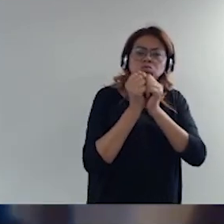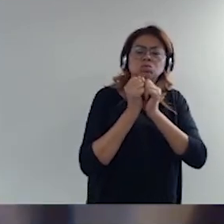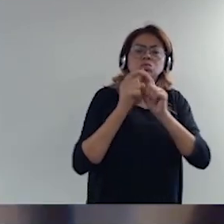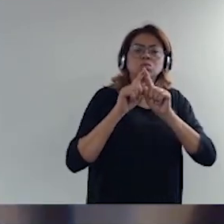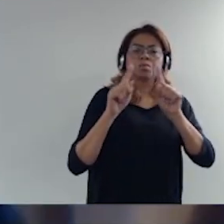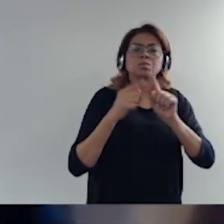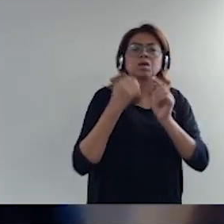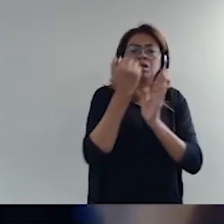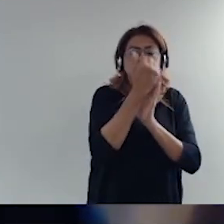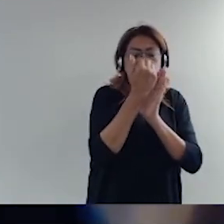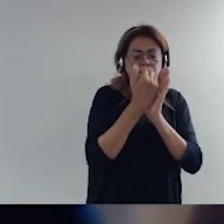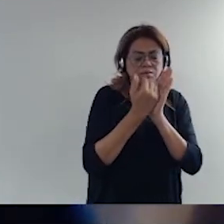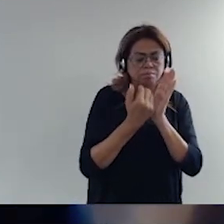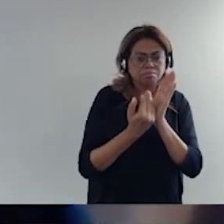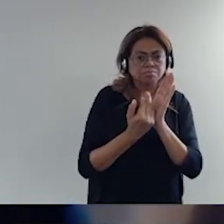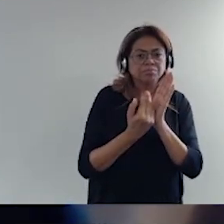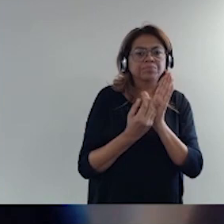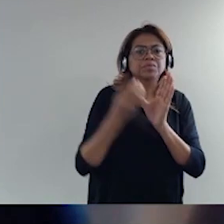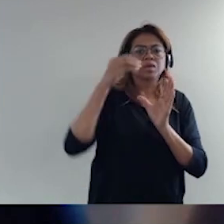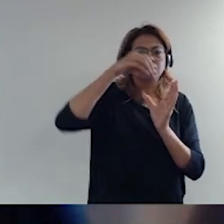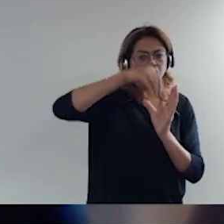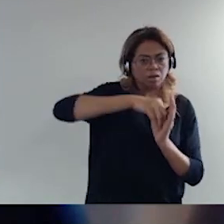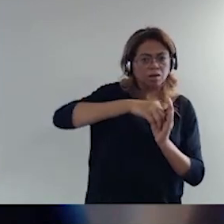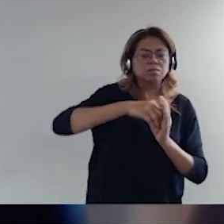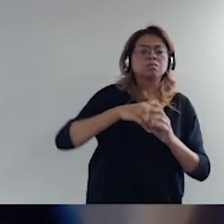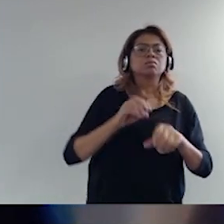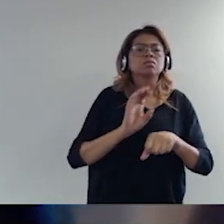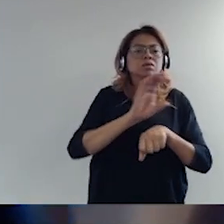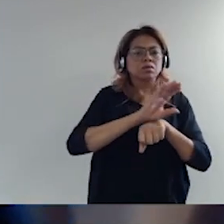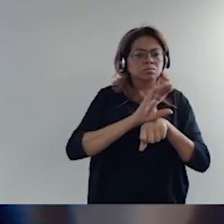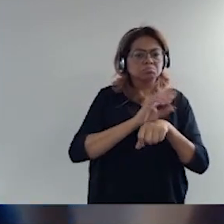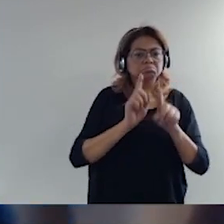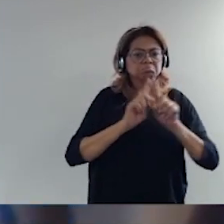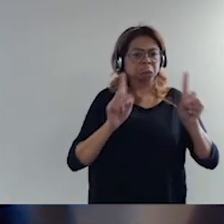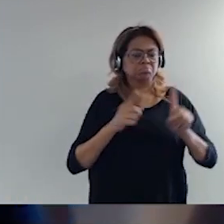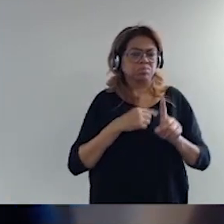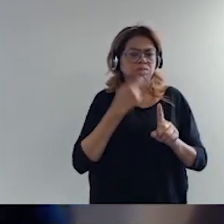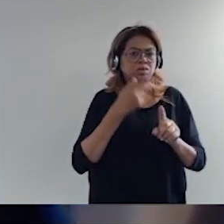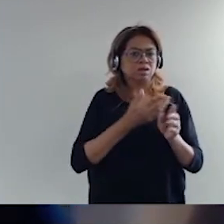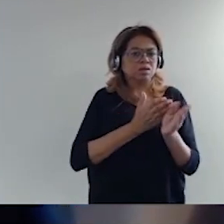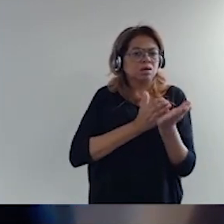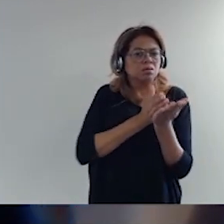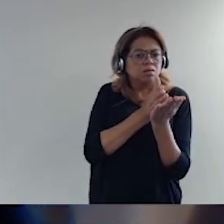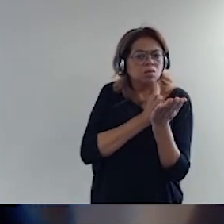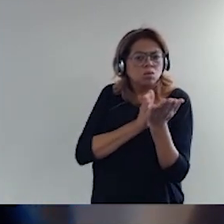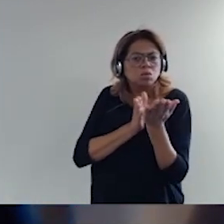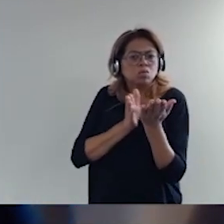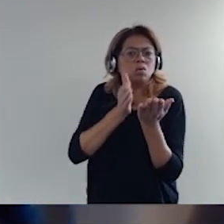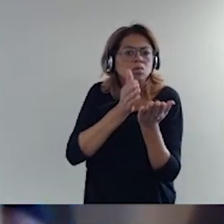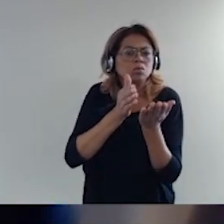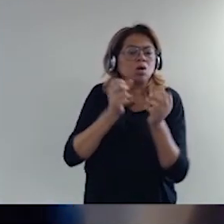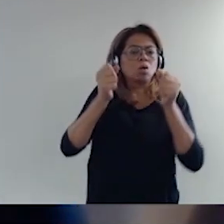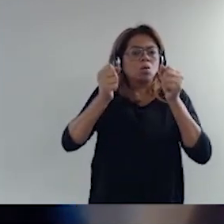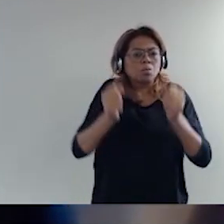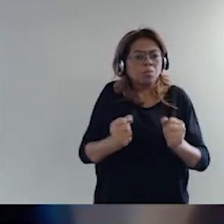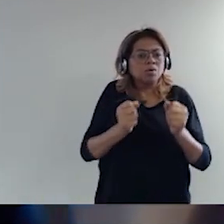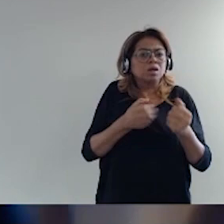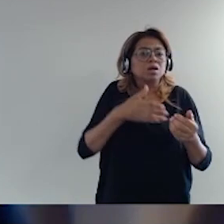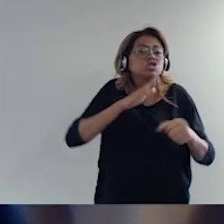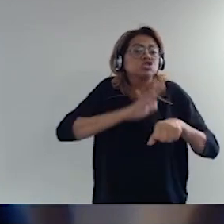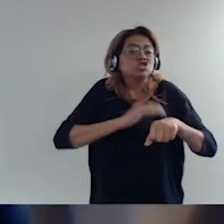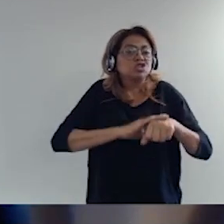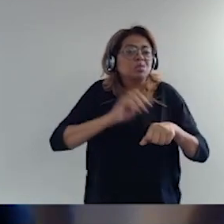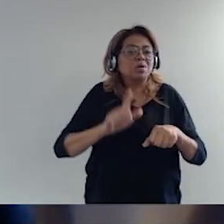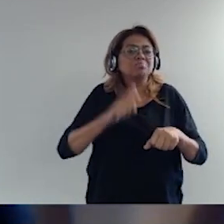delimitadas, mas que, por um veso, por um desvio, né, o poder, como diz o Onofre, chama o